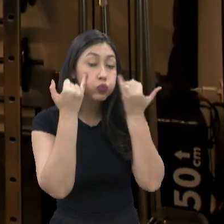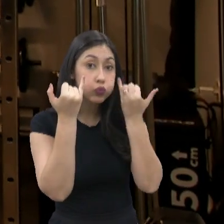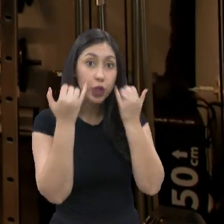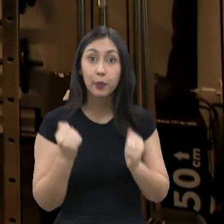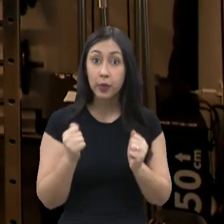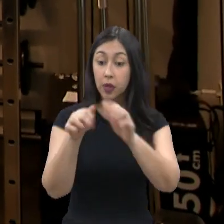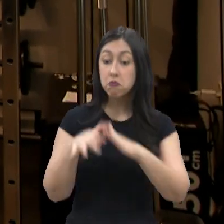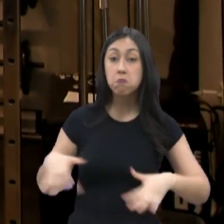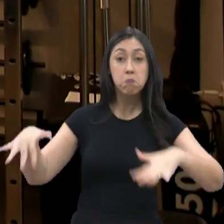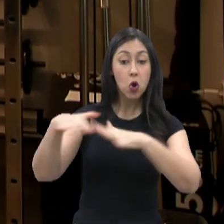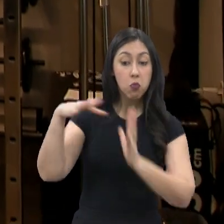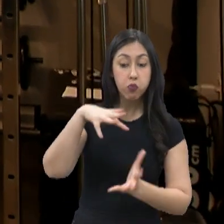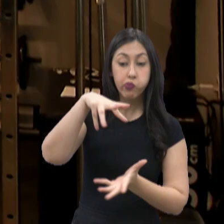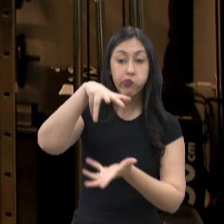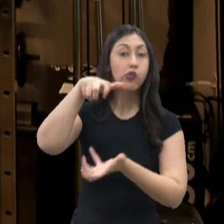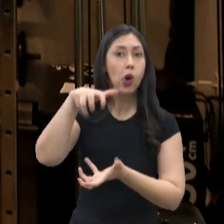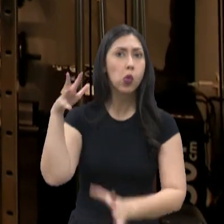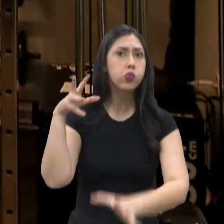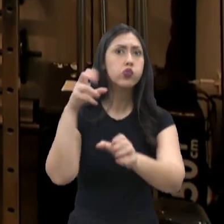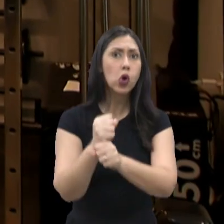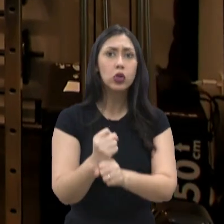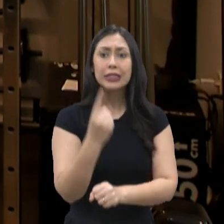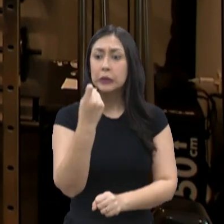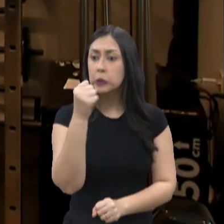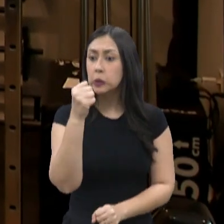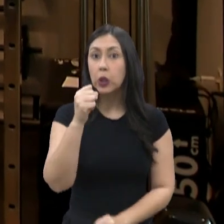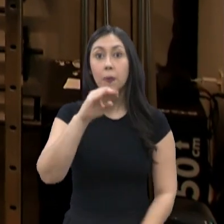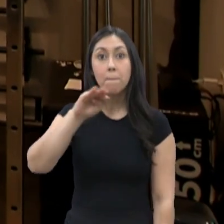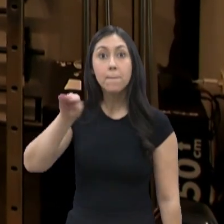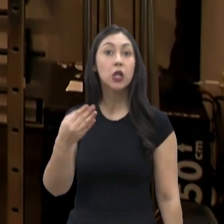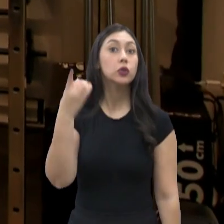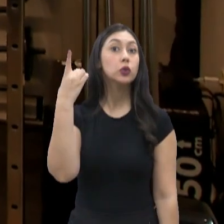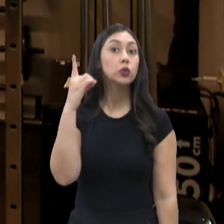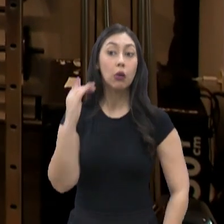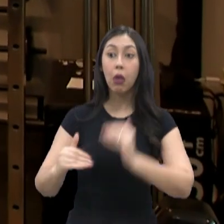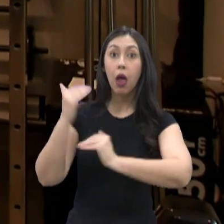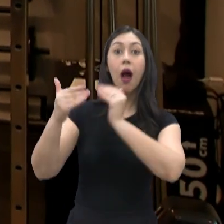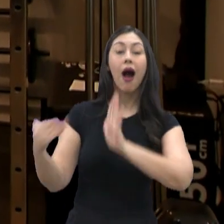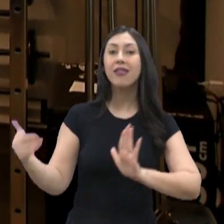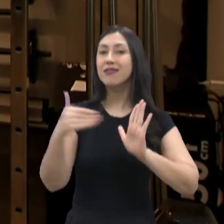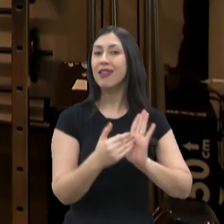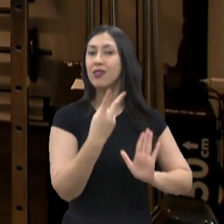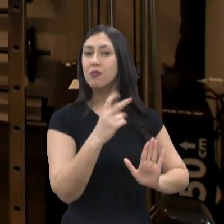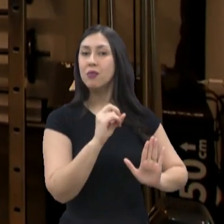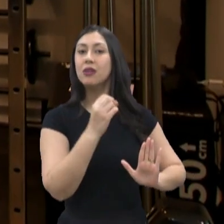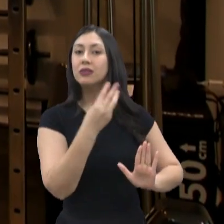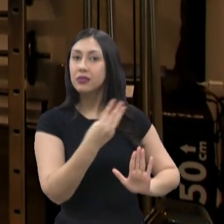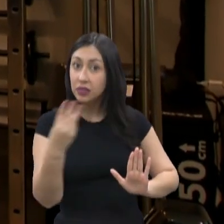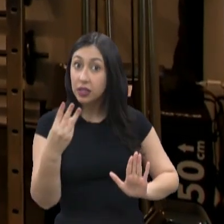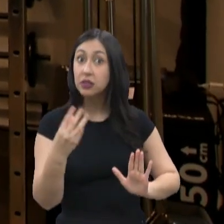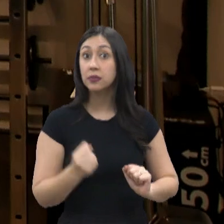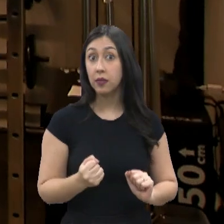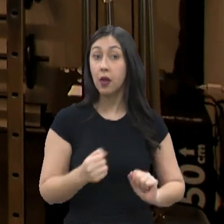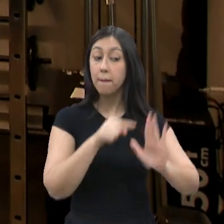desse nicho pode passar dos 18 bilhões de dólares até 2033, segundo dados de uma empresa de